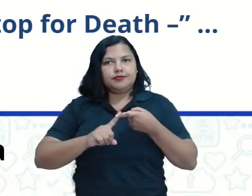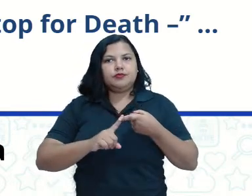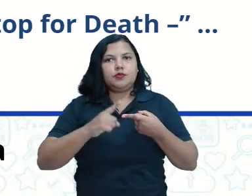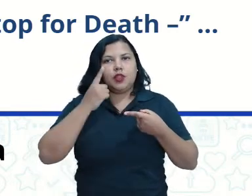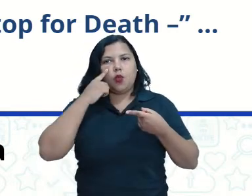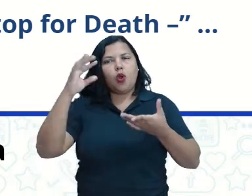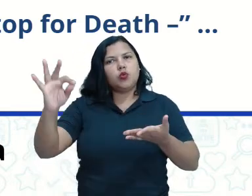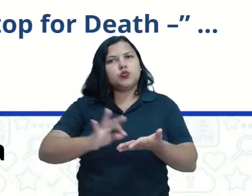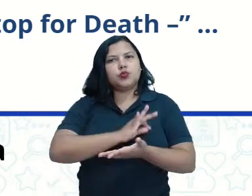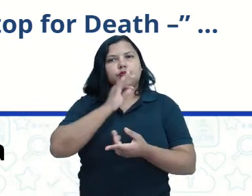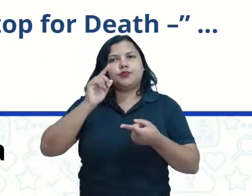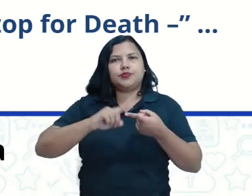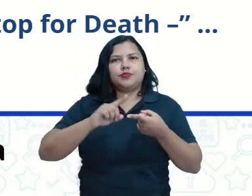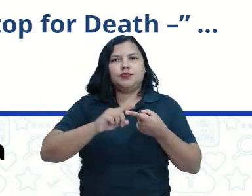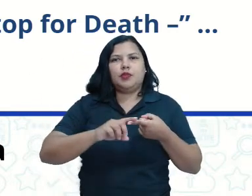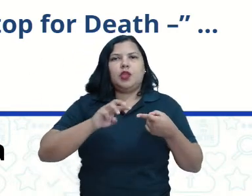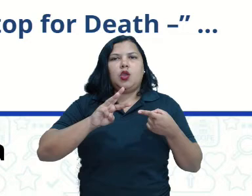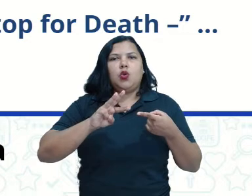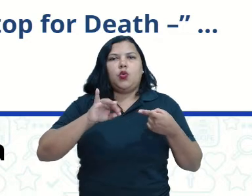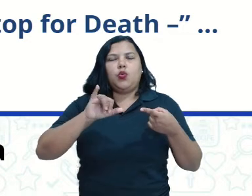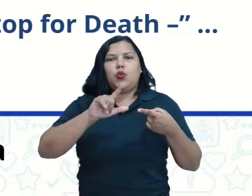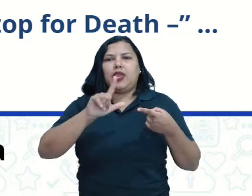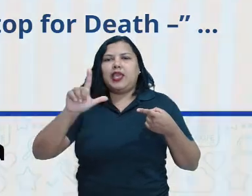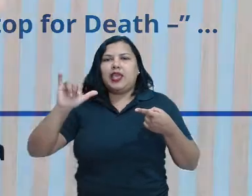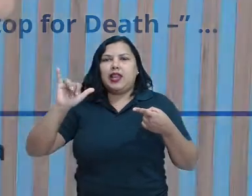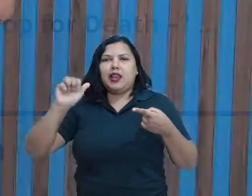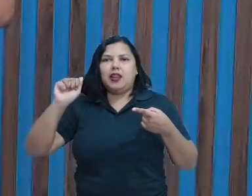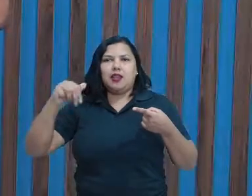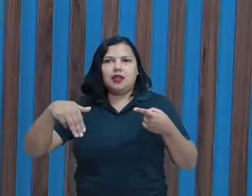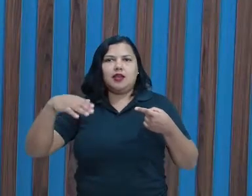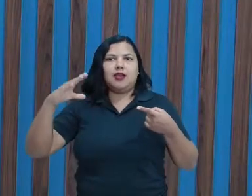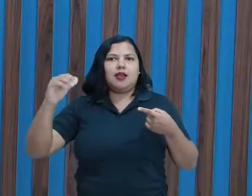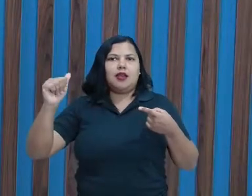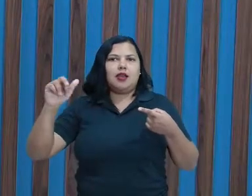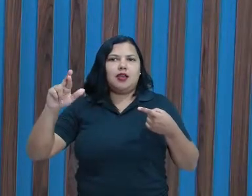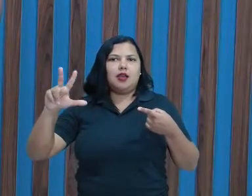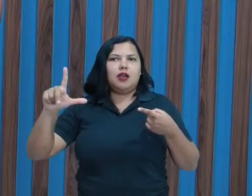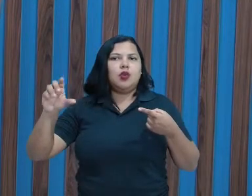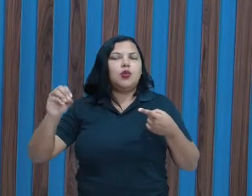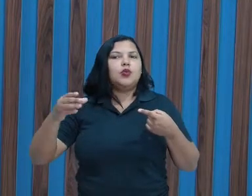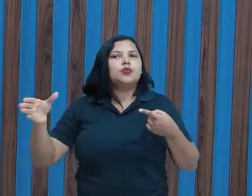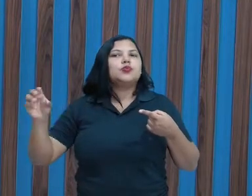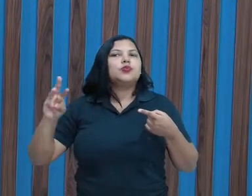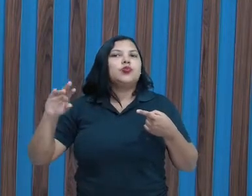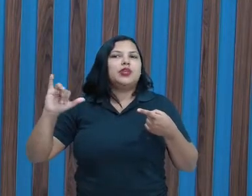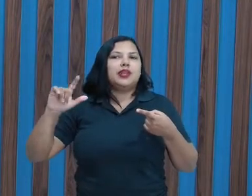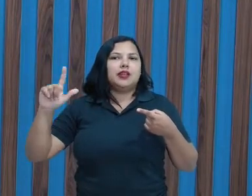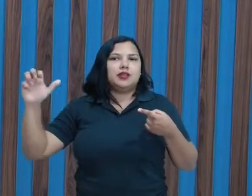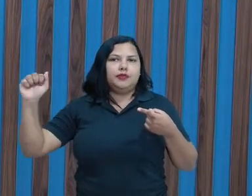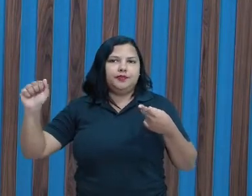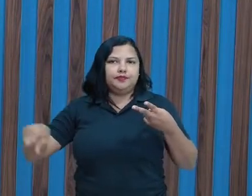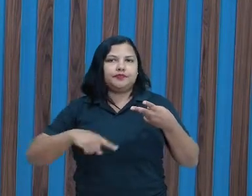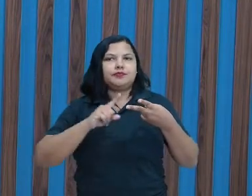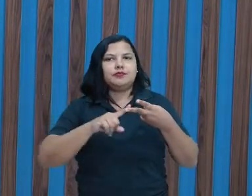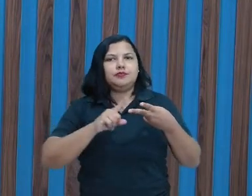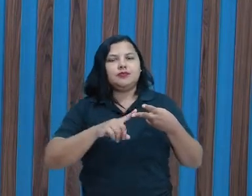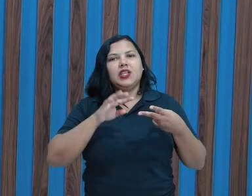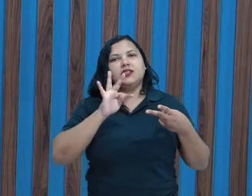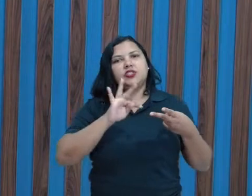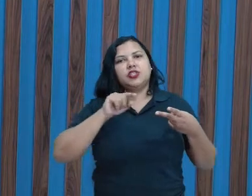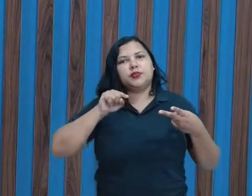olha que interessante, temos um Carlos aí, ó, de repente, um camarada latino. T.S. Eliot, isso aí é bem famoso,